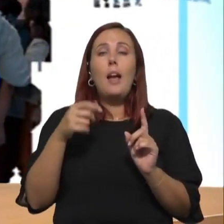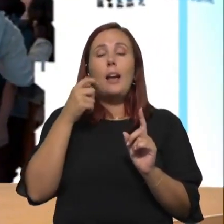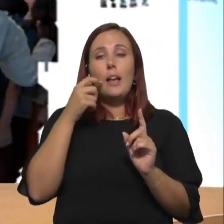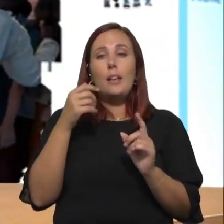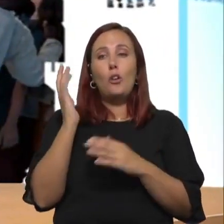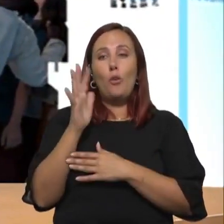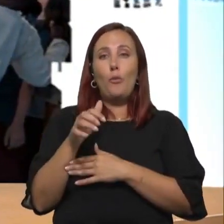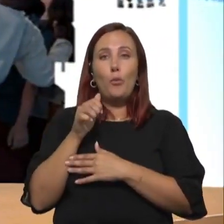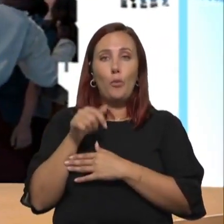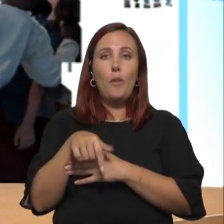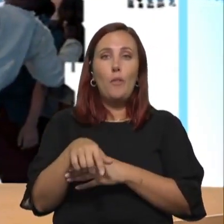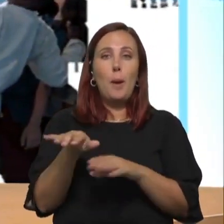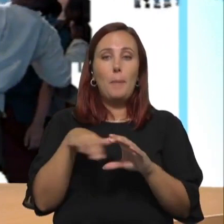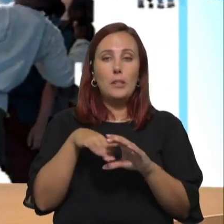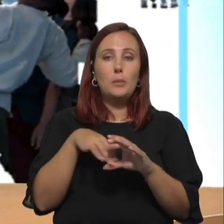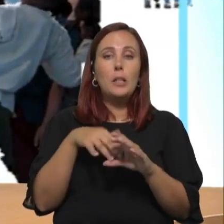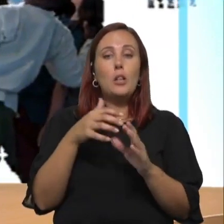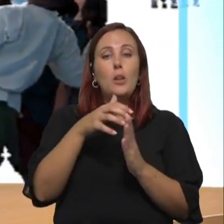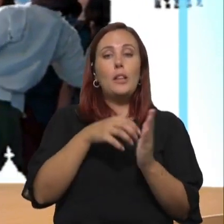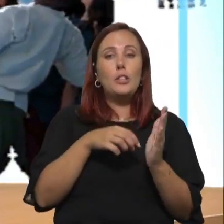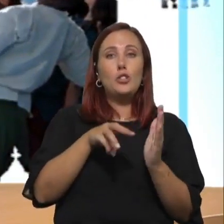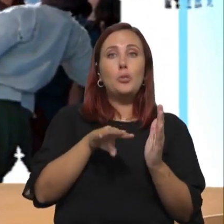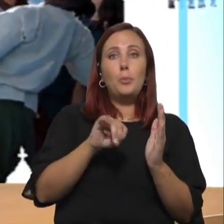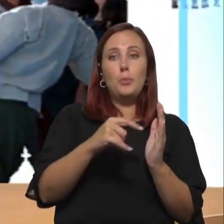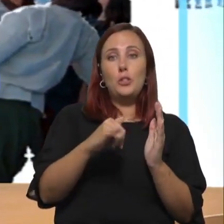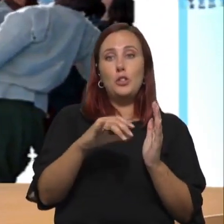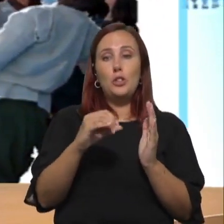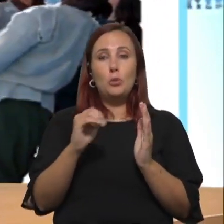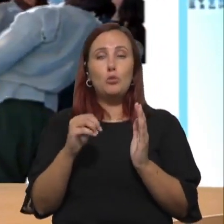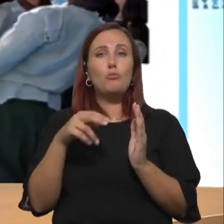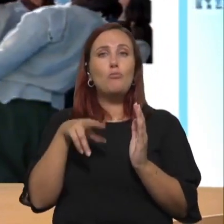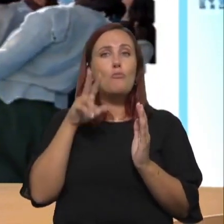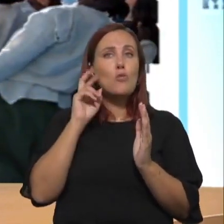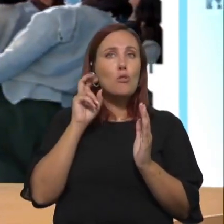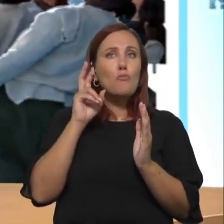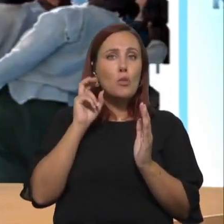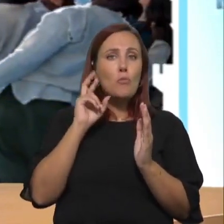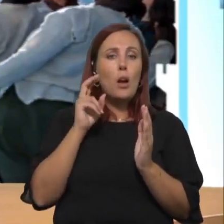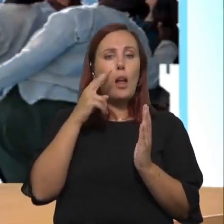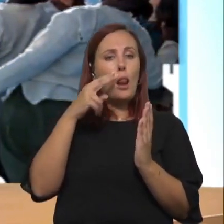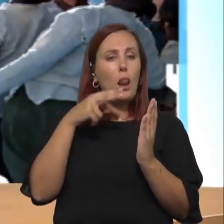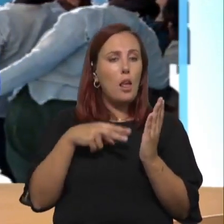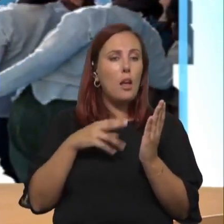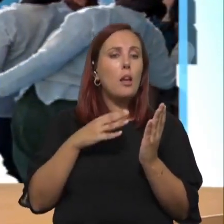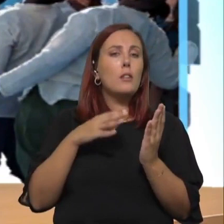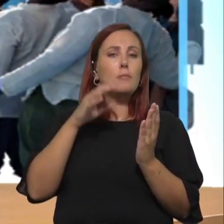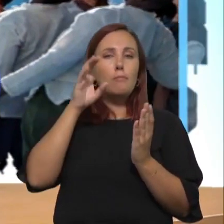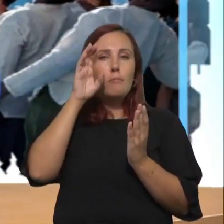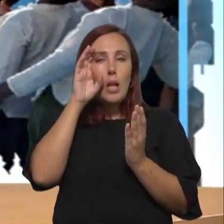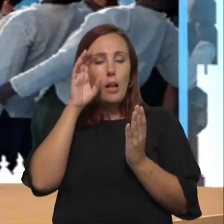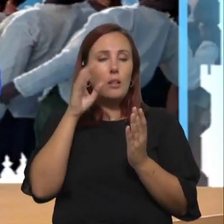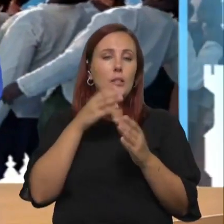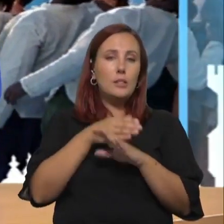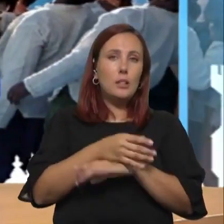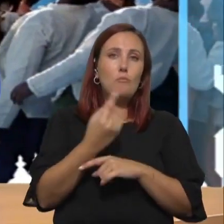também de ouvir textos místicos e ter acesso a essa leitura também e essa escuta, porque é importante,